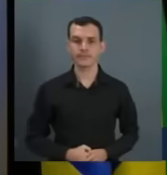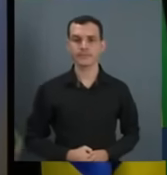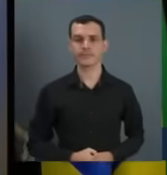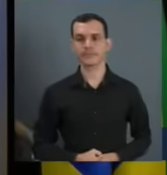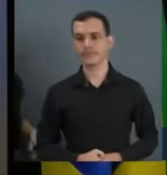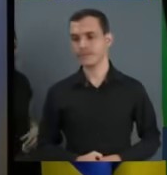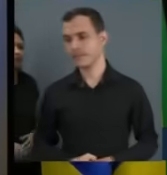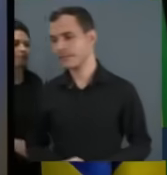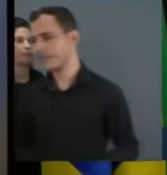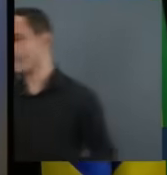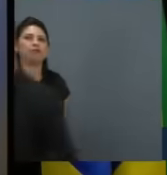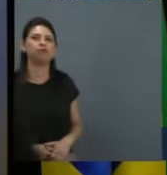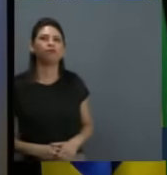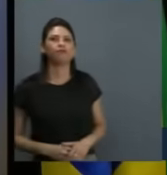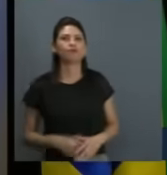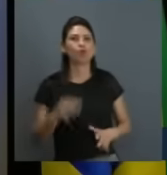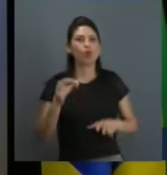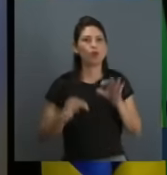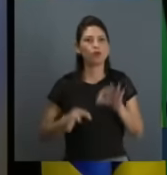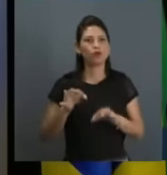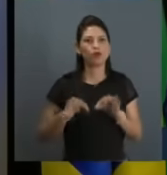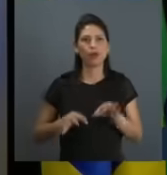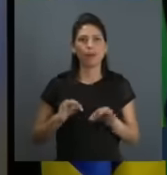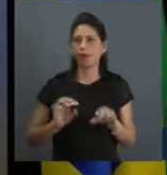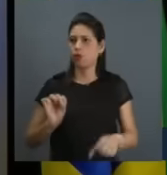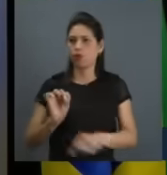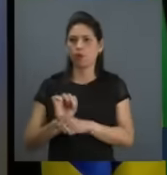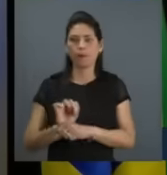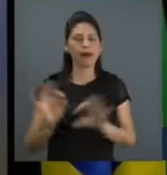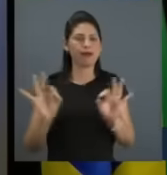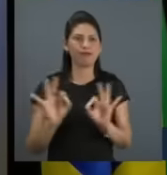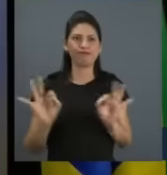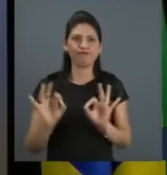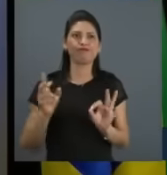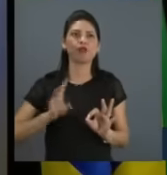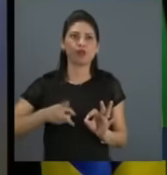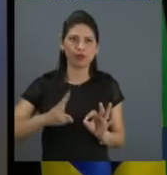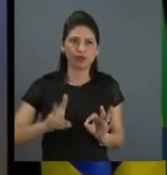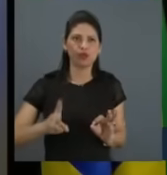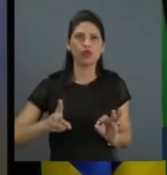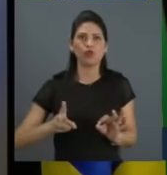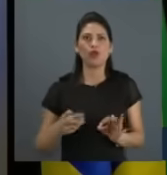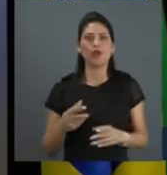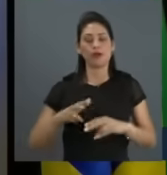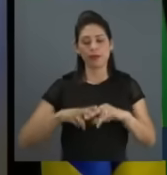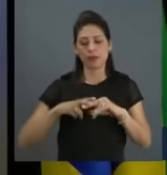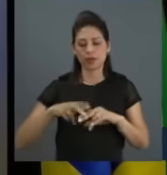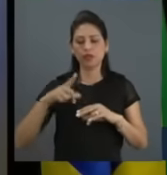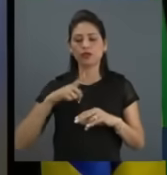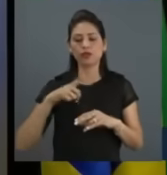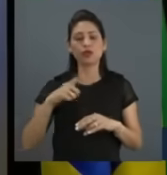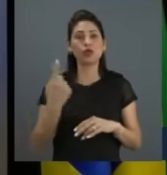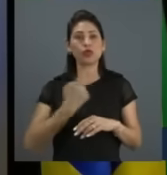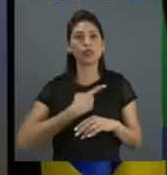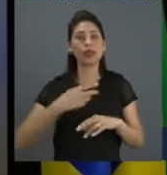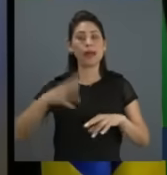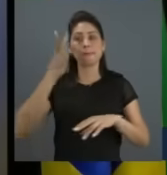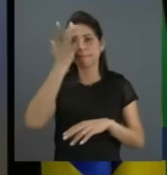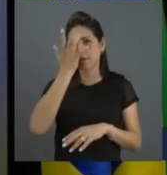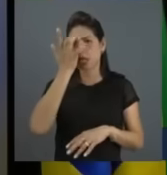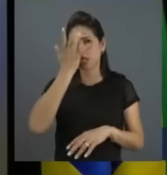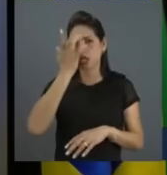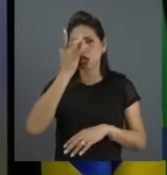É um julgamento que não para em pé, uma vergonha nacional esse julgamento, e que a gente espera amanhã dar um